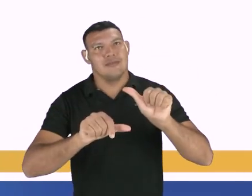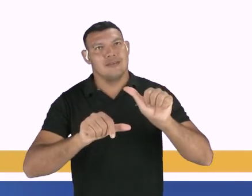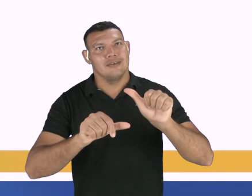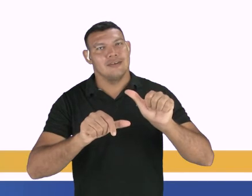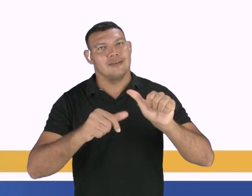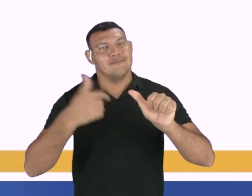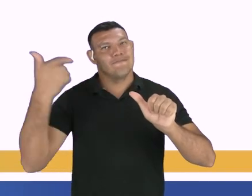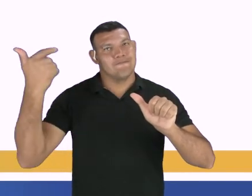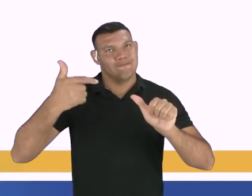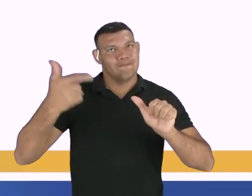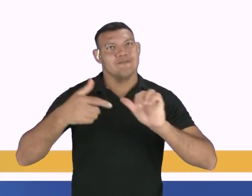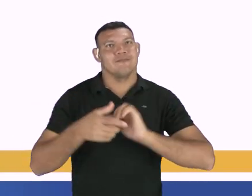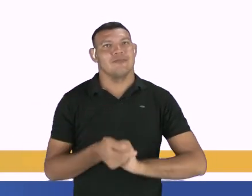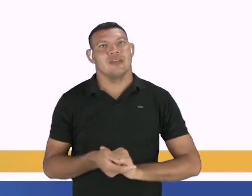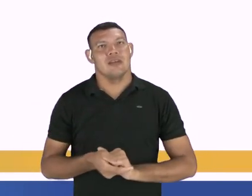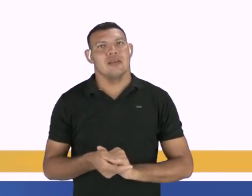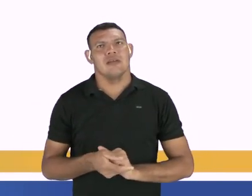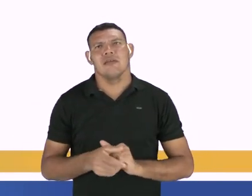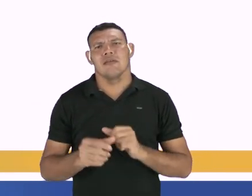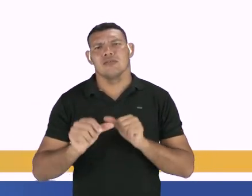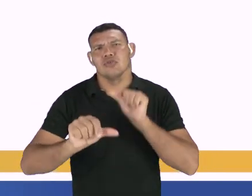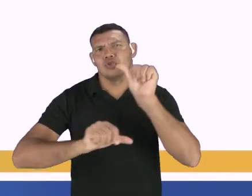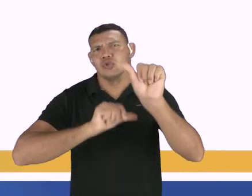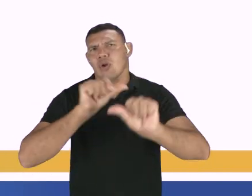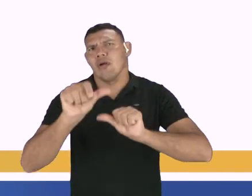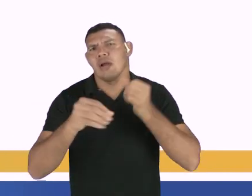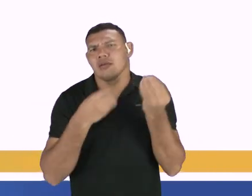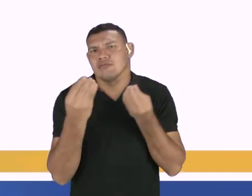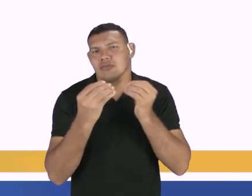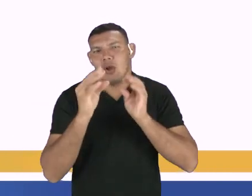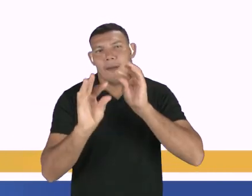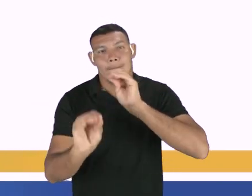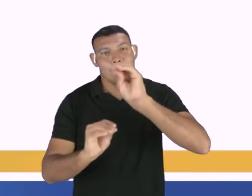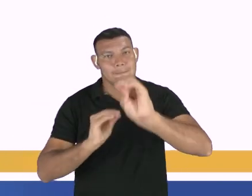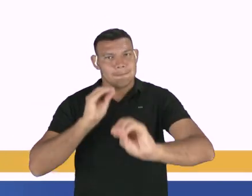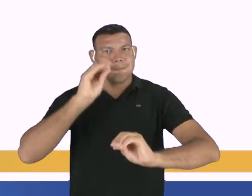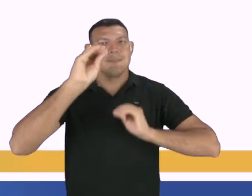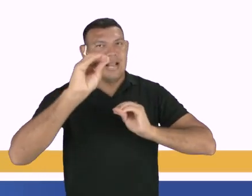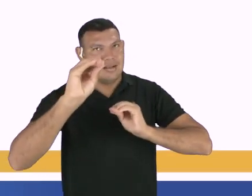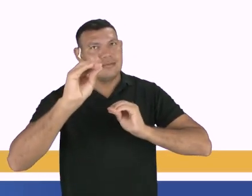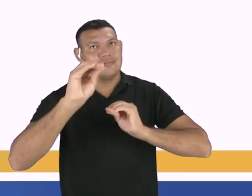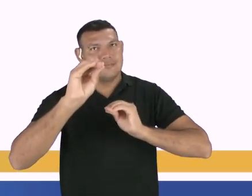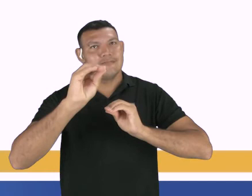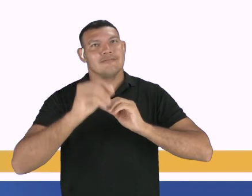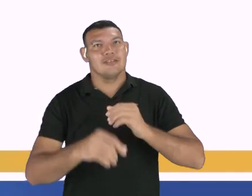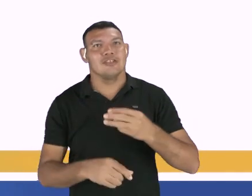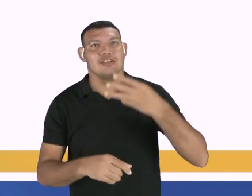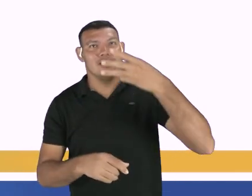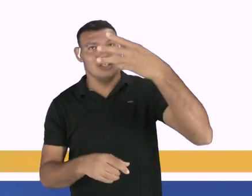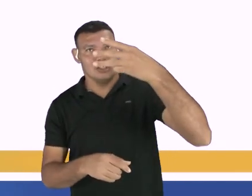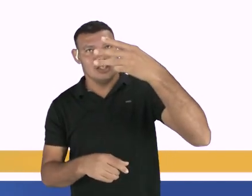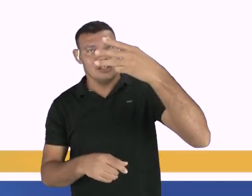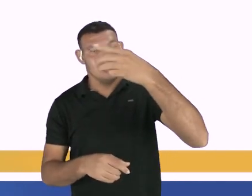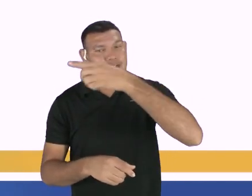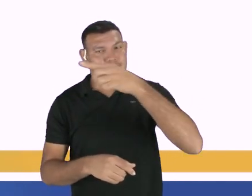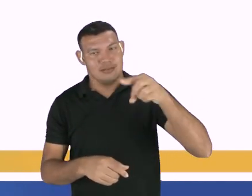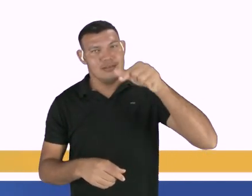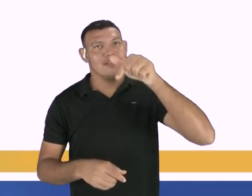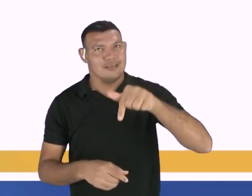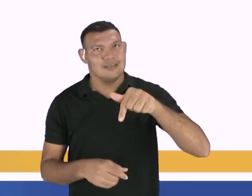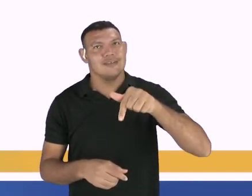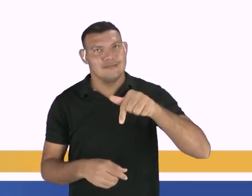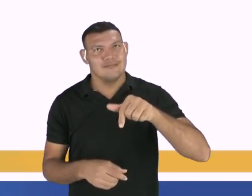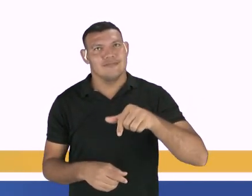fração, 7/3. Qual o inverso de 7/3? Inverteu ela. 3/7, né, que eu vou, como